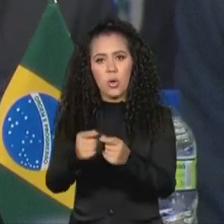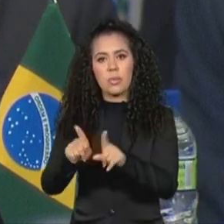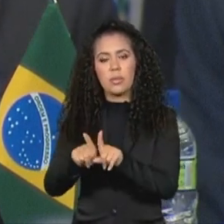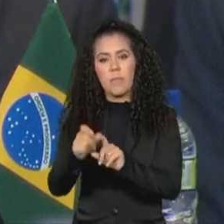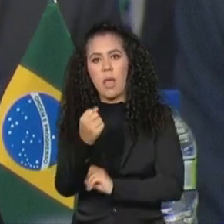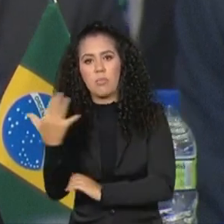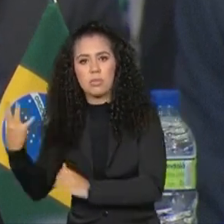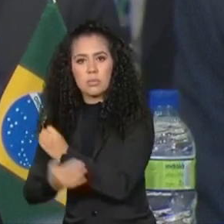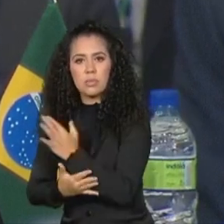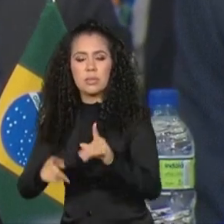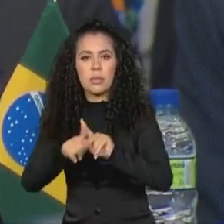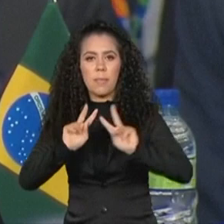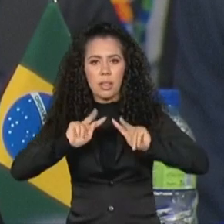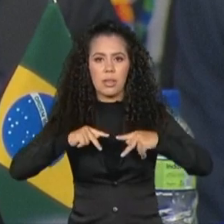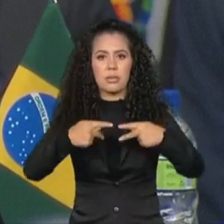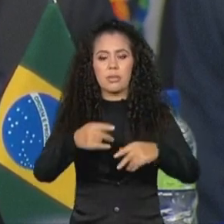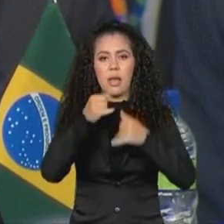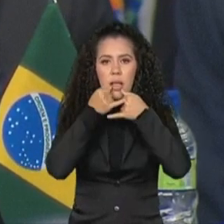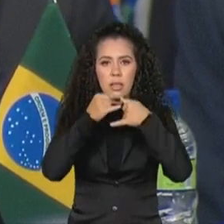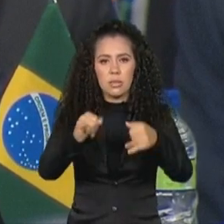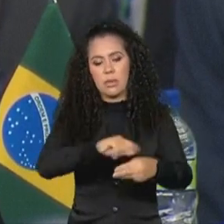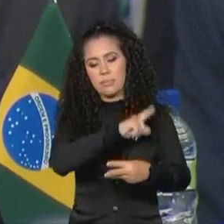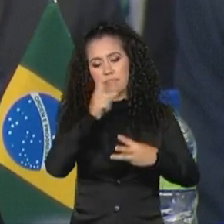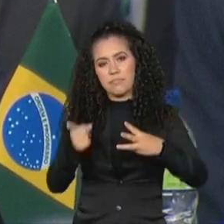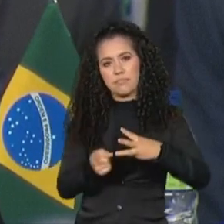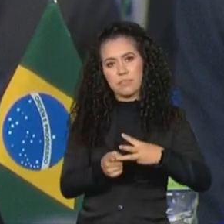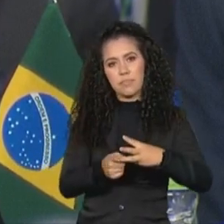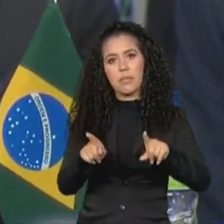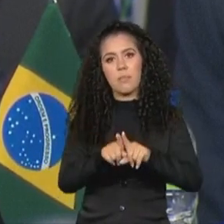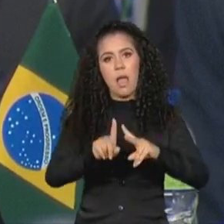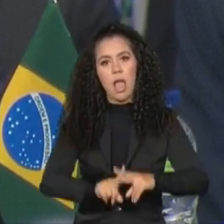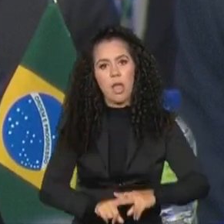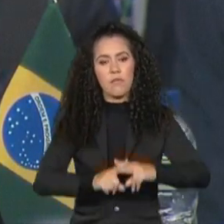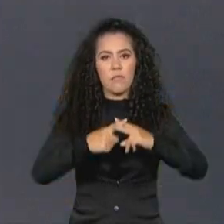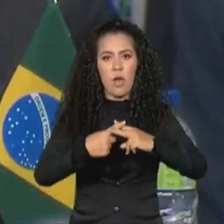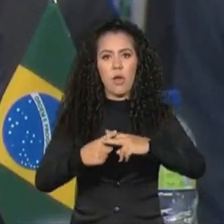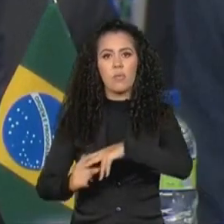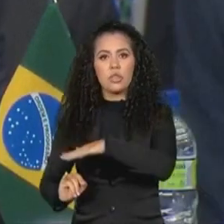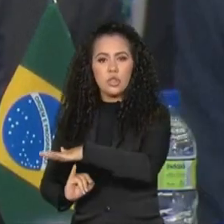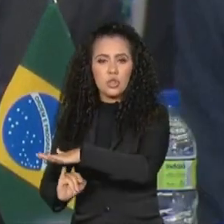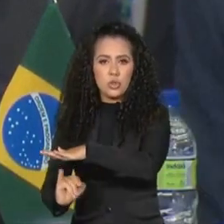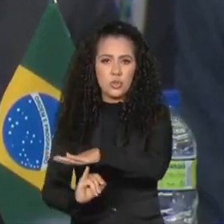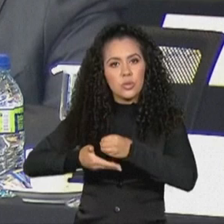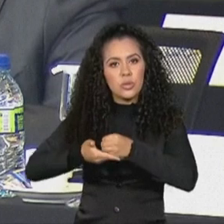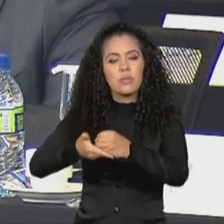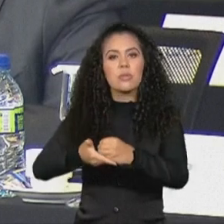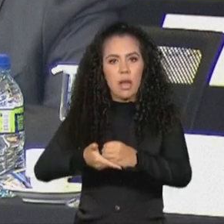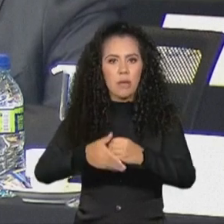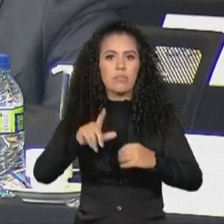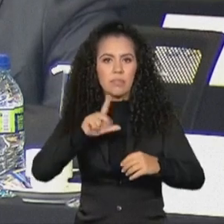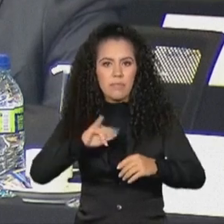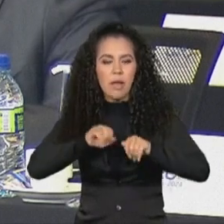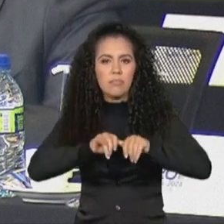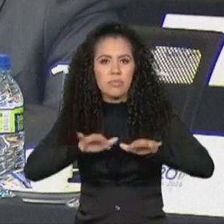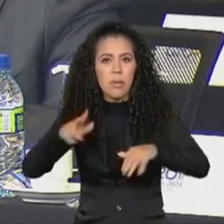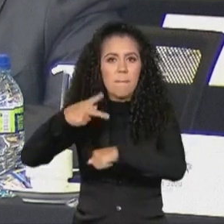transições energéticas e o terceiro a reforma das instituições de governança global ao longo do